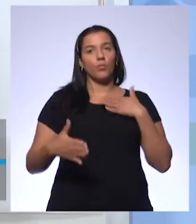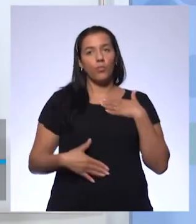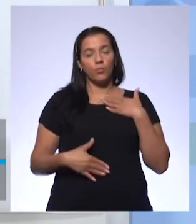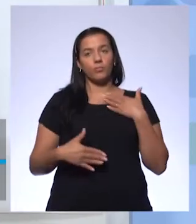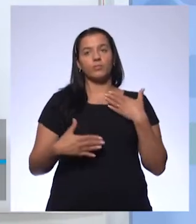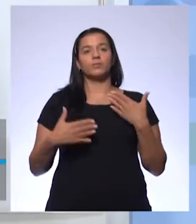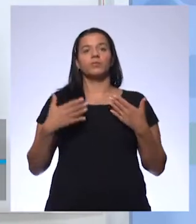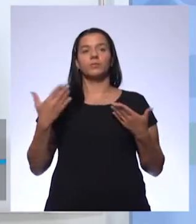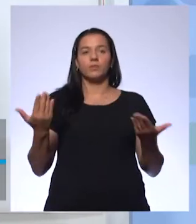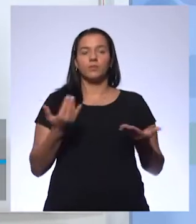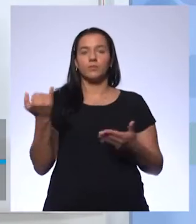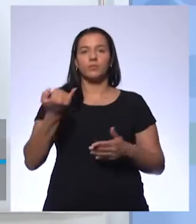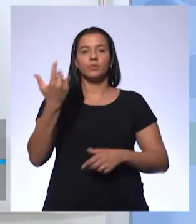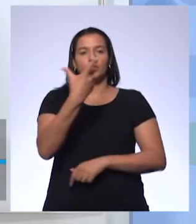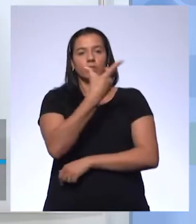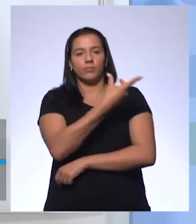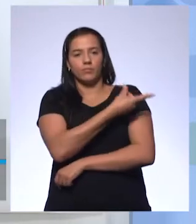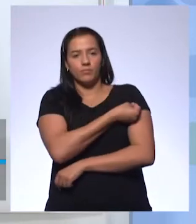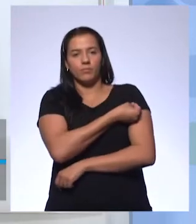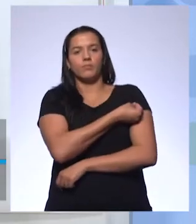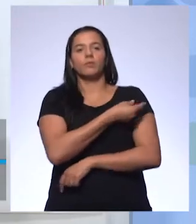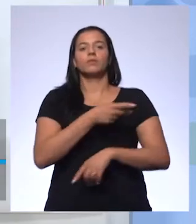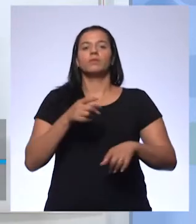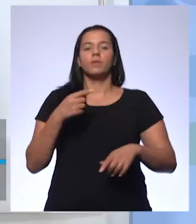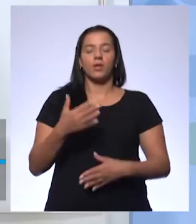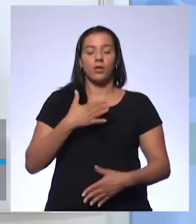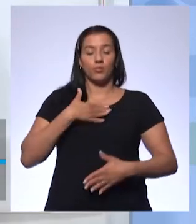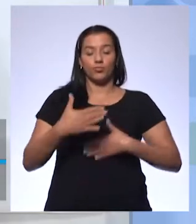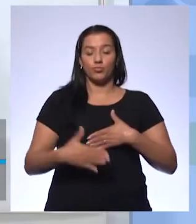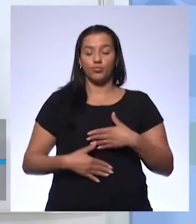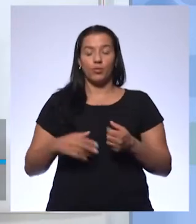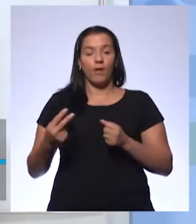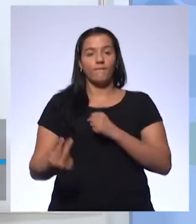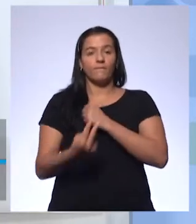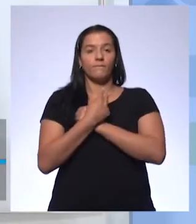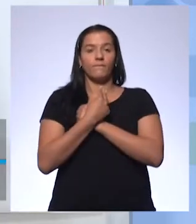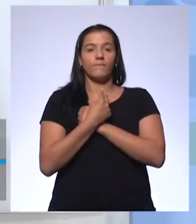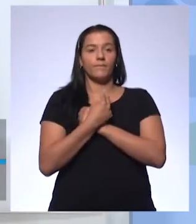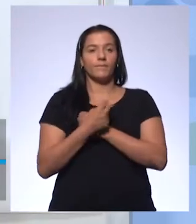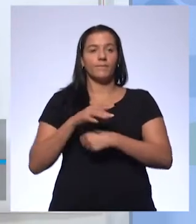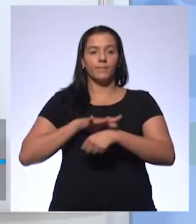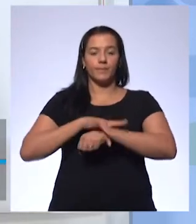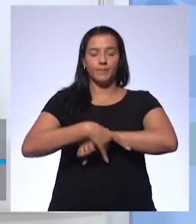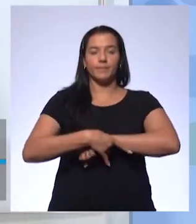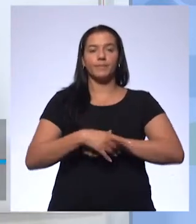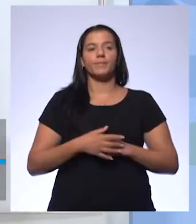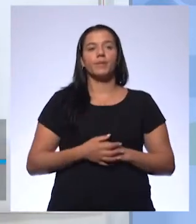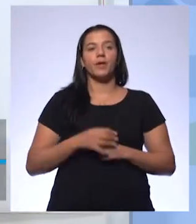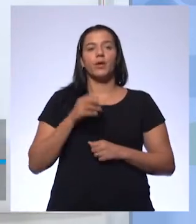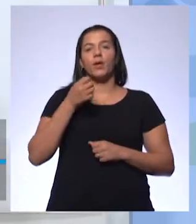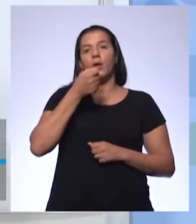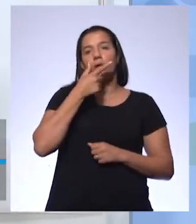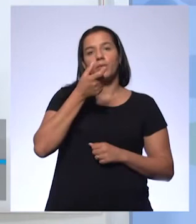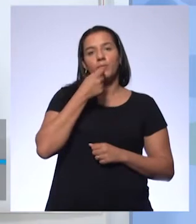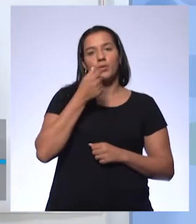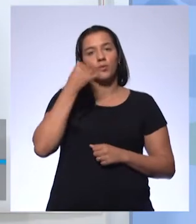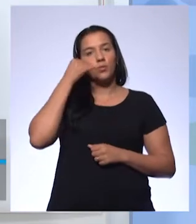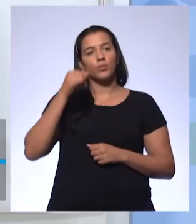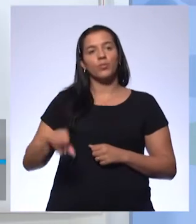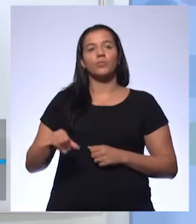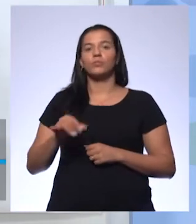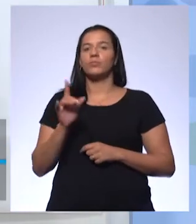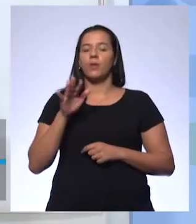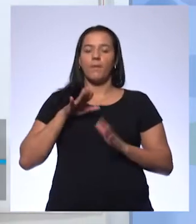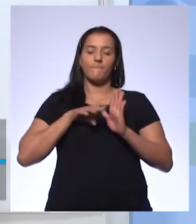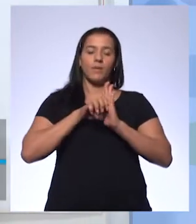isso que é importante a vacina. A vacina estimula a defesa do corpo. Antibiótico não protege contra vírus, só contra a bactéria.